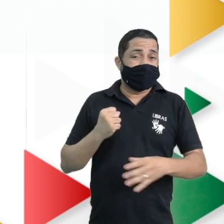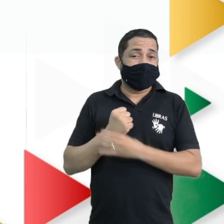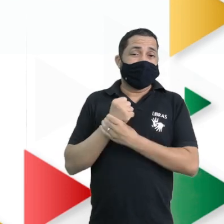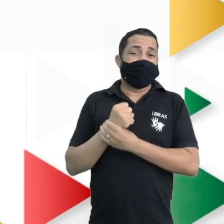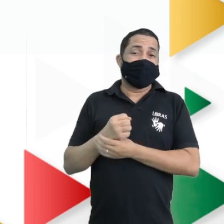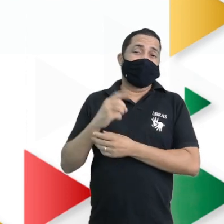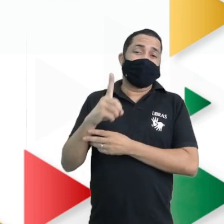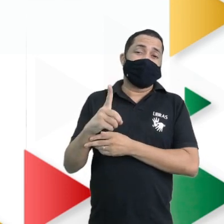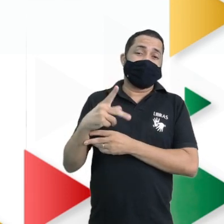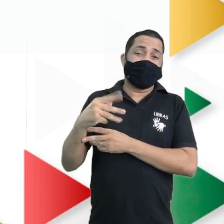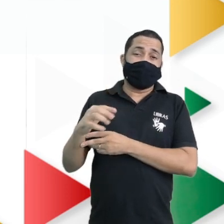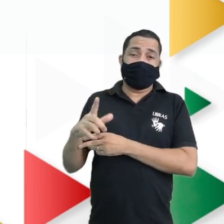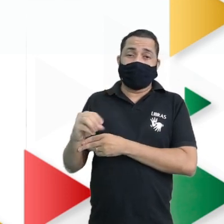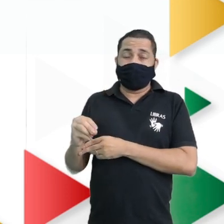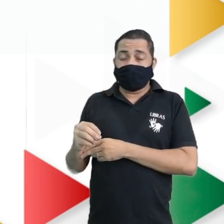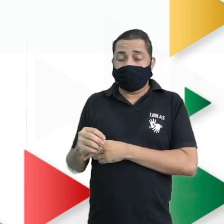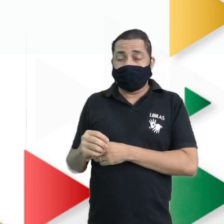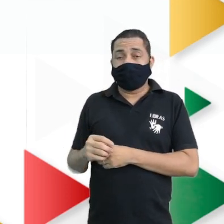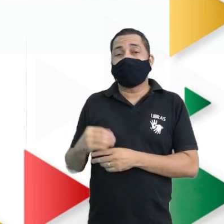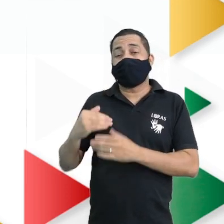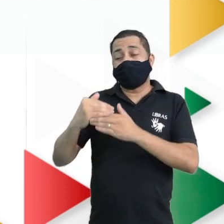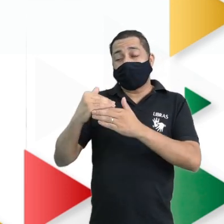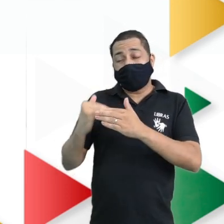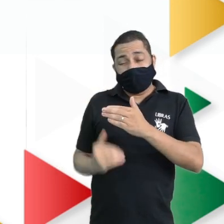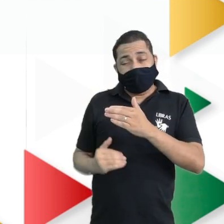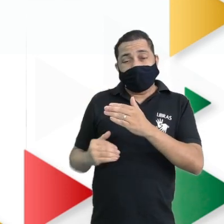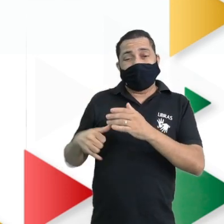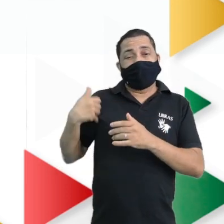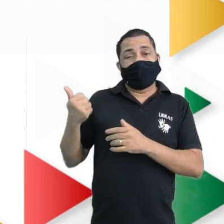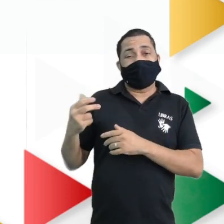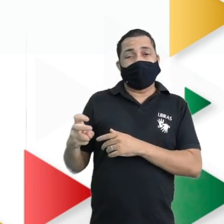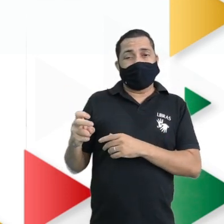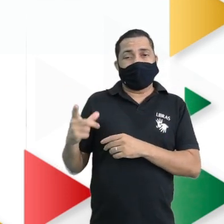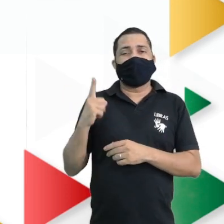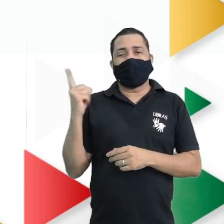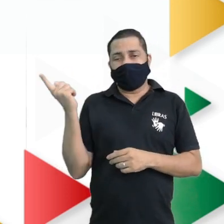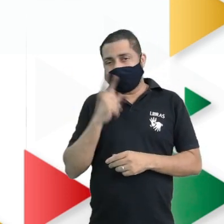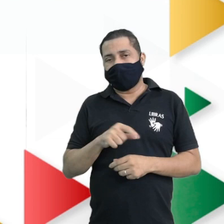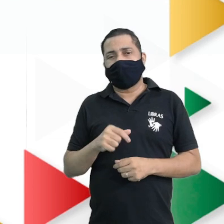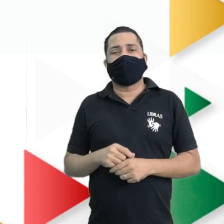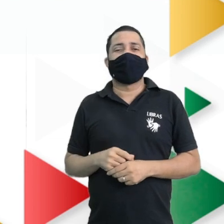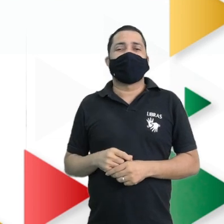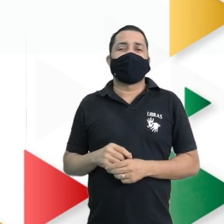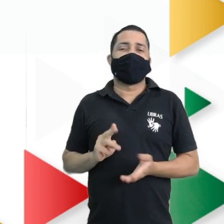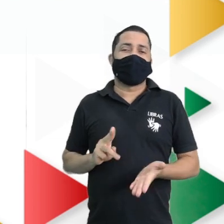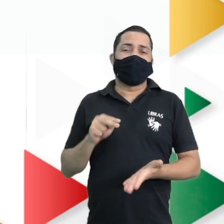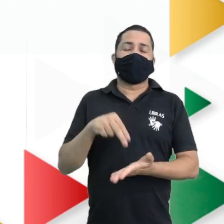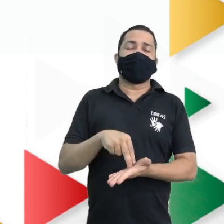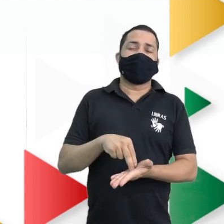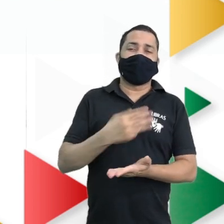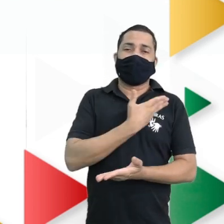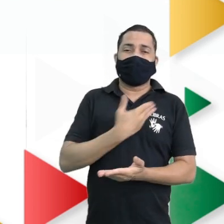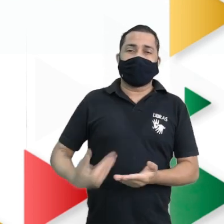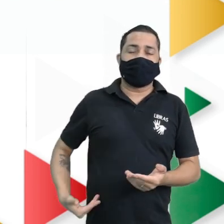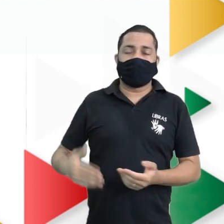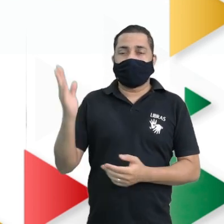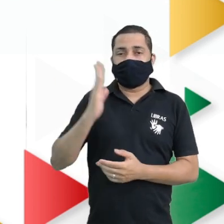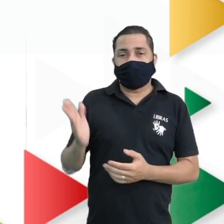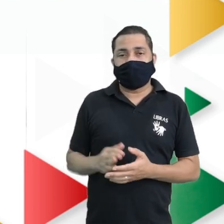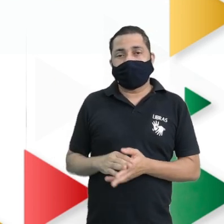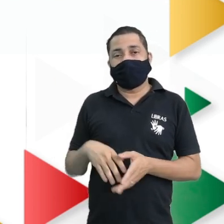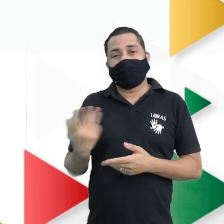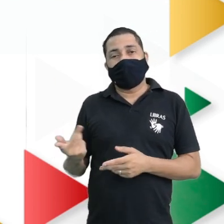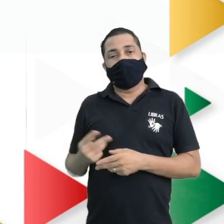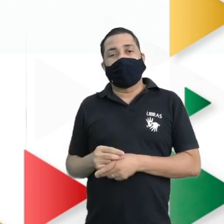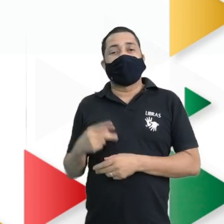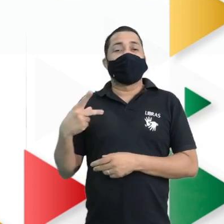Dom Pedro II, mesmo com menos de 15 anos, estava preparado para assumir o governo do Brasil. E aí diz o seguinte, o Partido Liberal